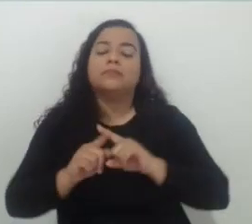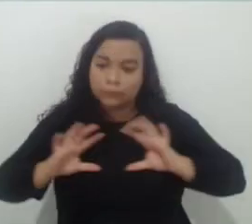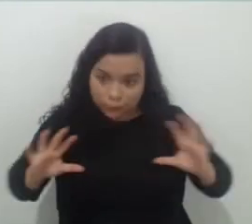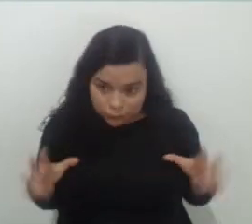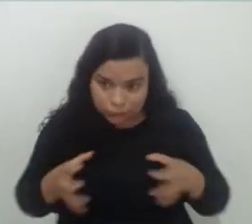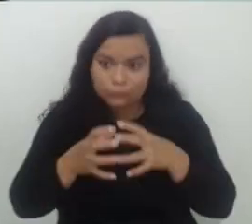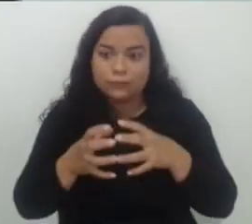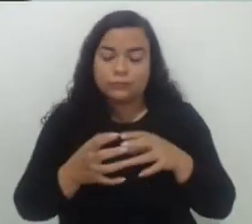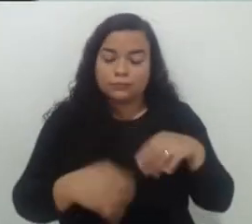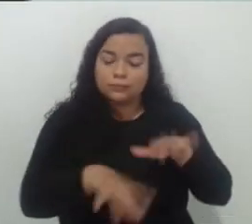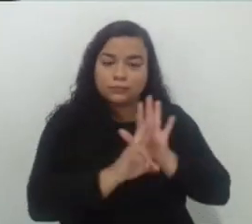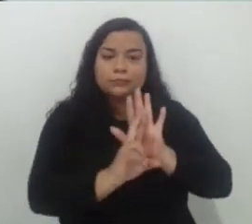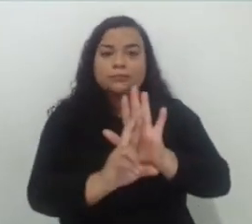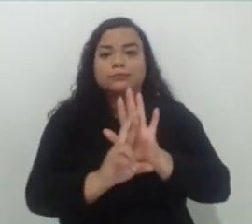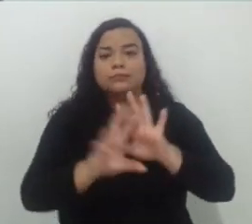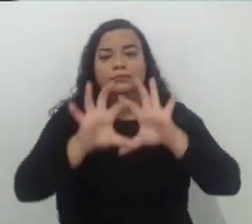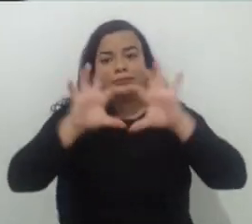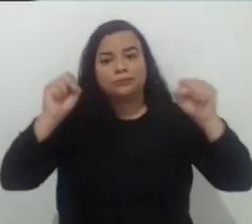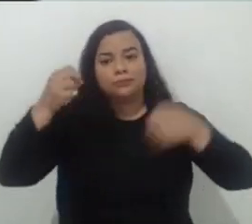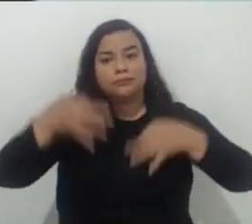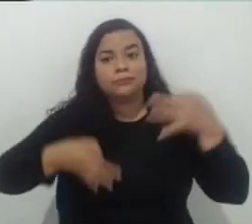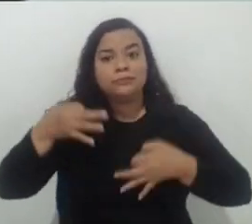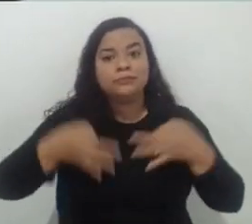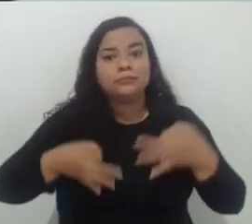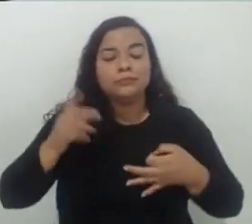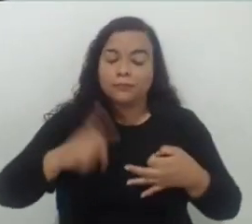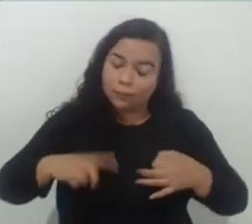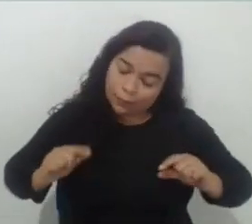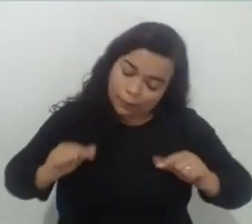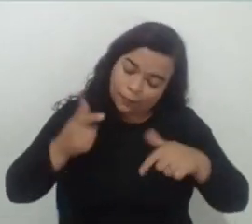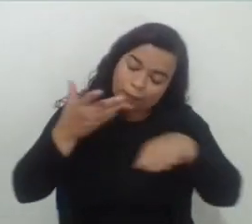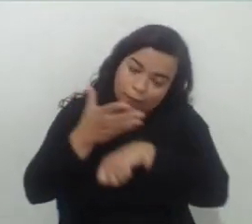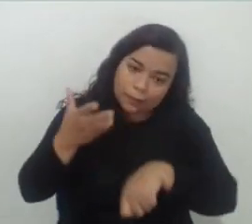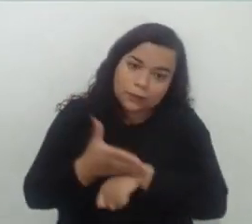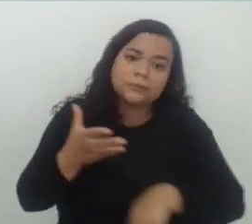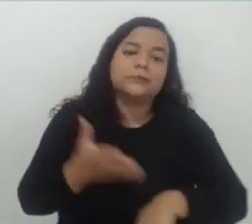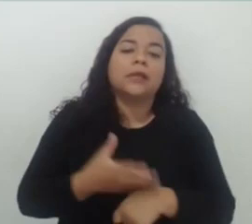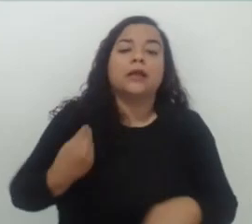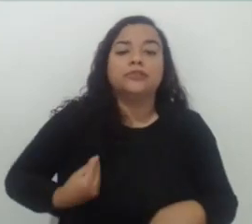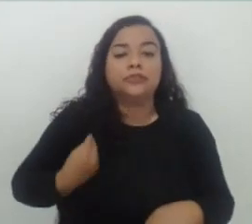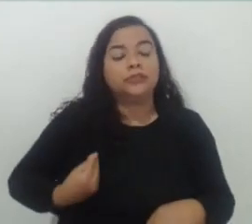TJ. É a participação ativa do Tribunal de Justiça na